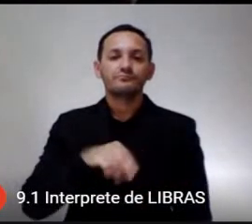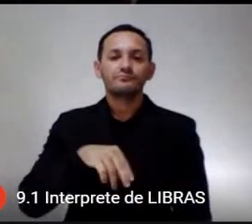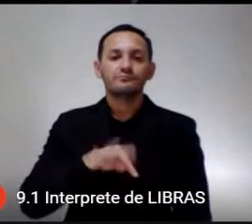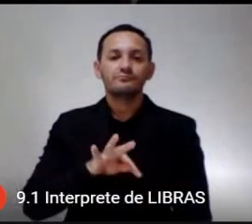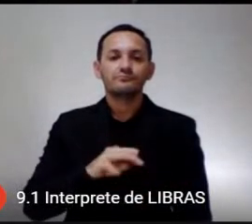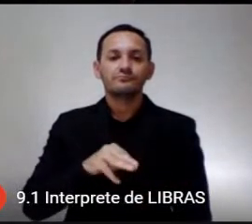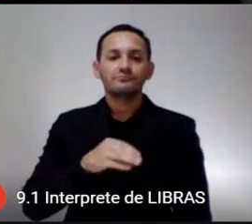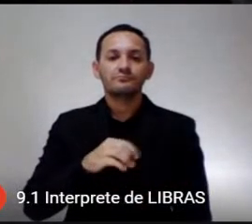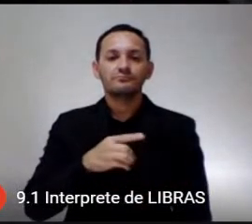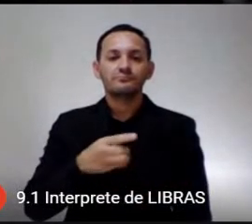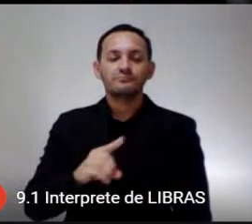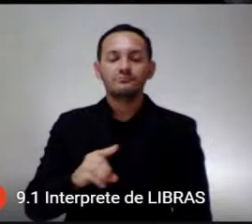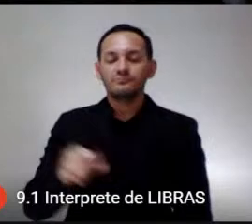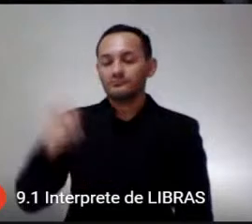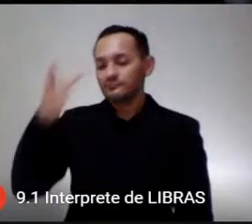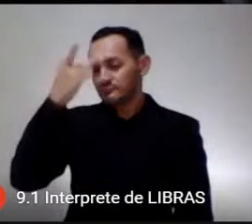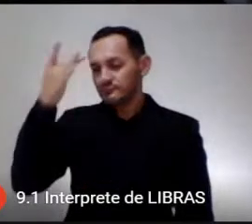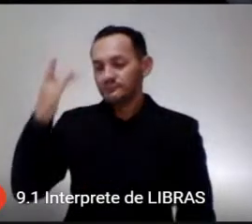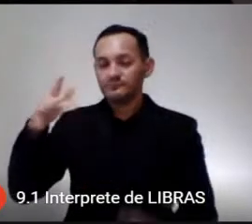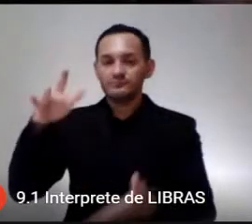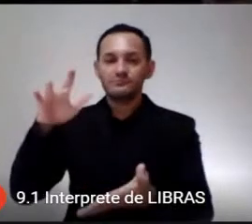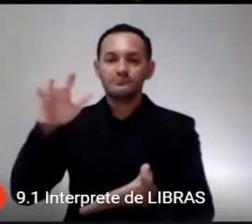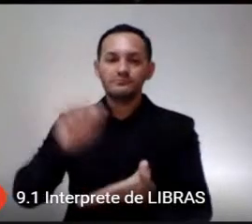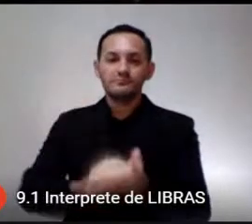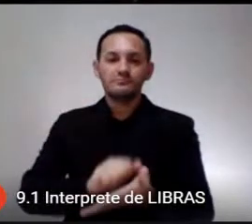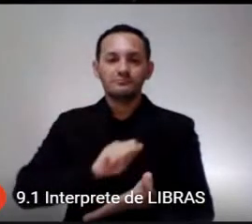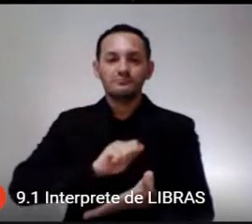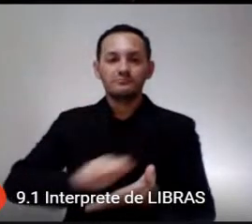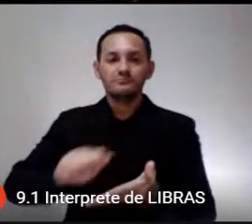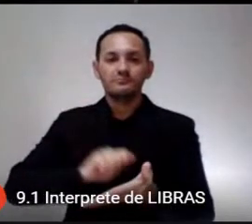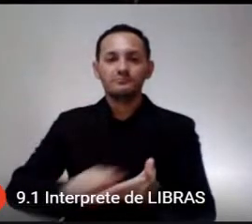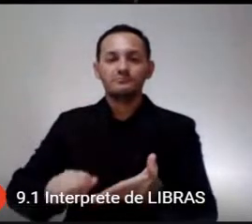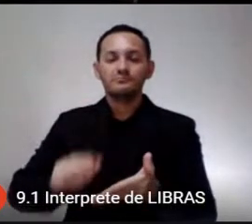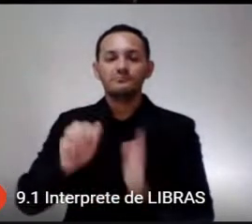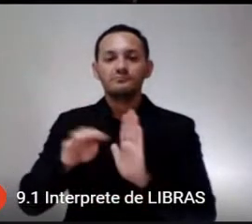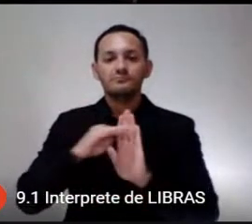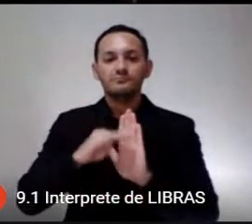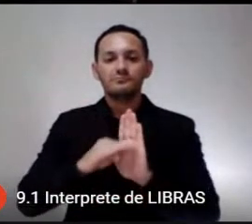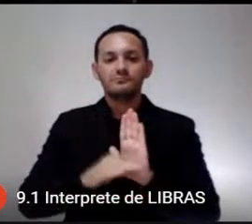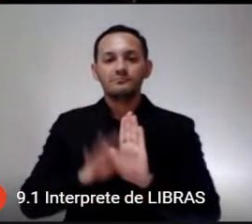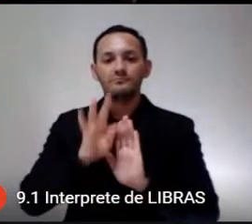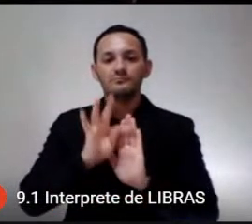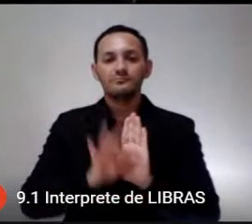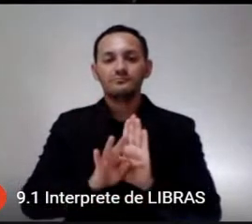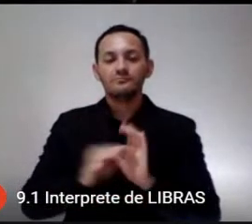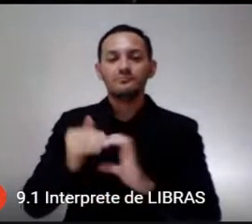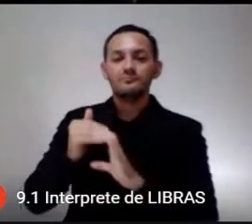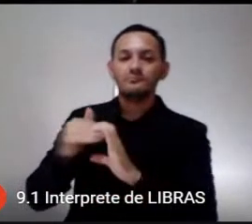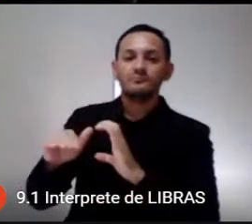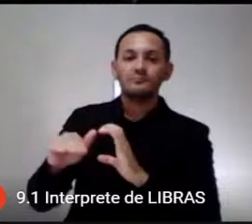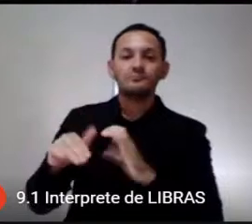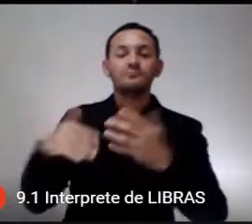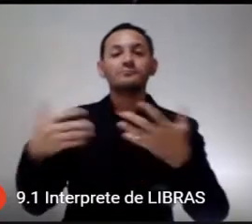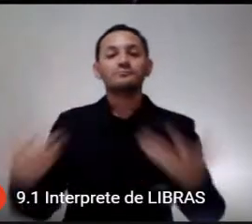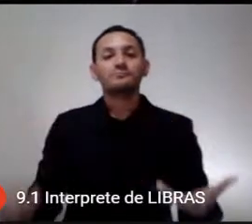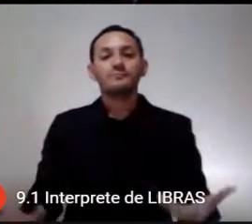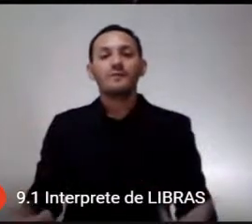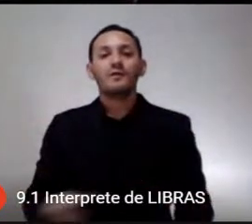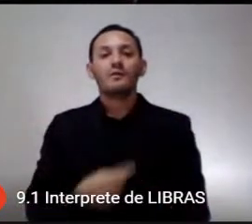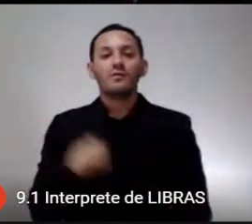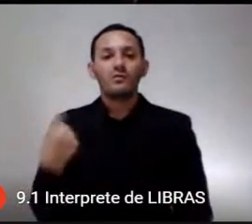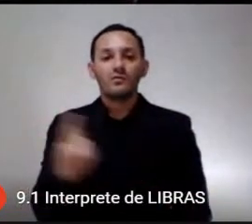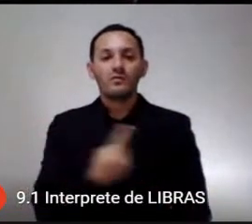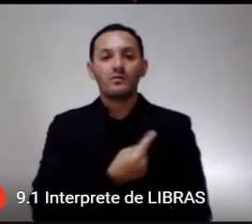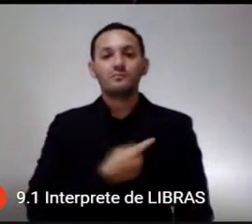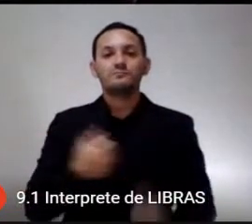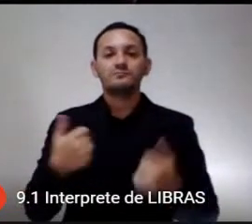que o alistando ou tinha requerido, né? Mas me parece que essa compreensão que a doutora Ângela traz esgota bastante o